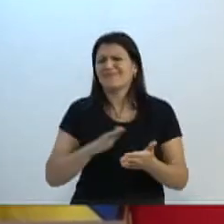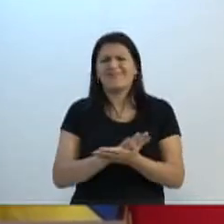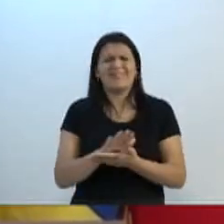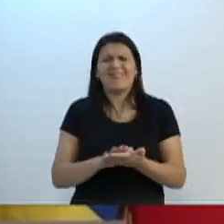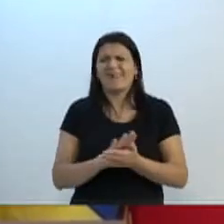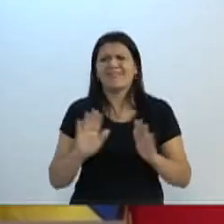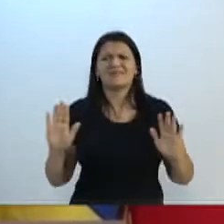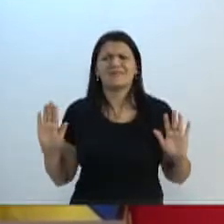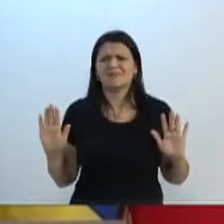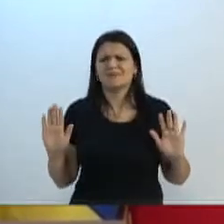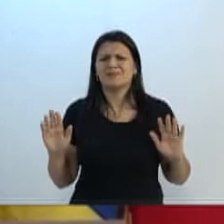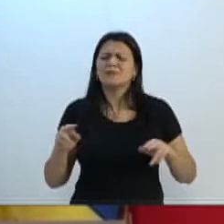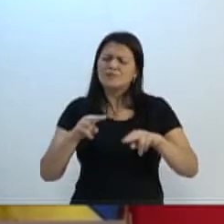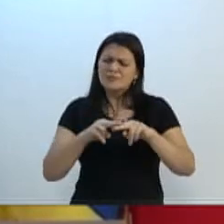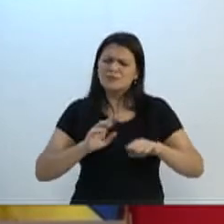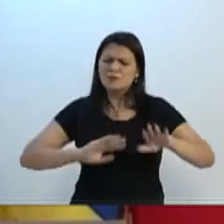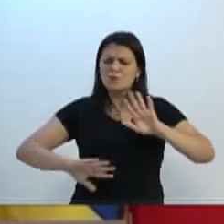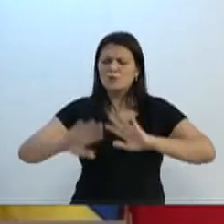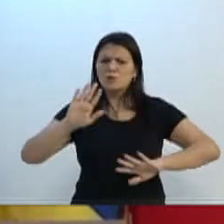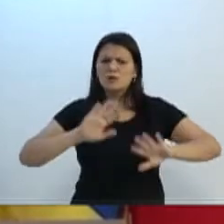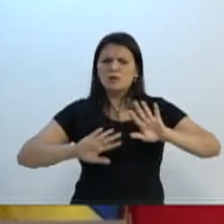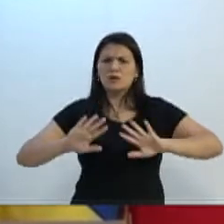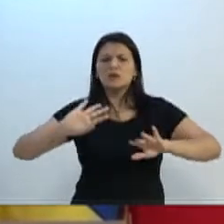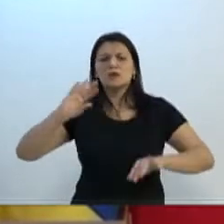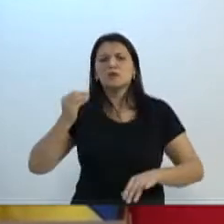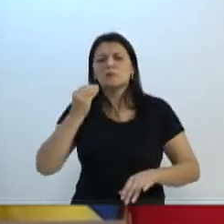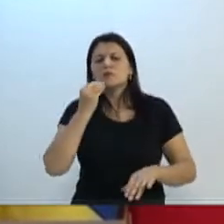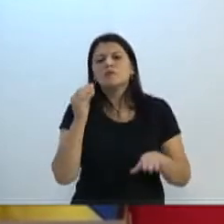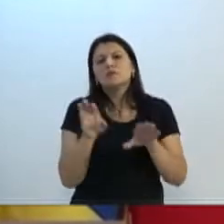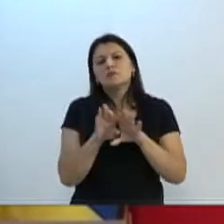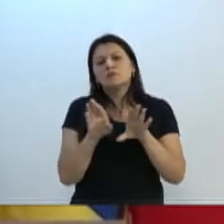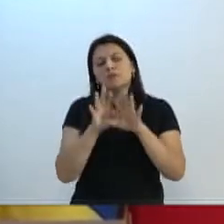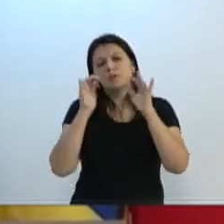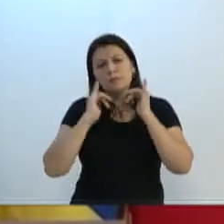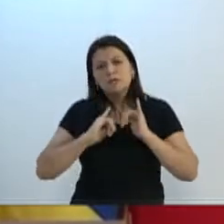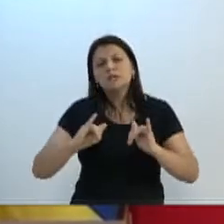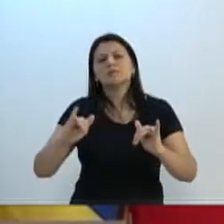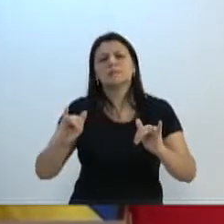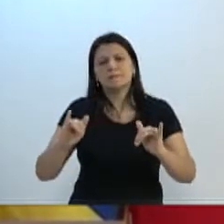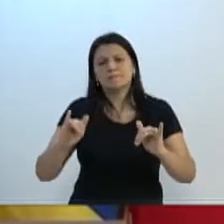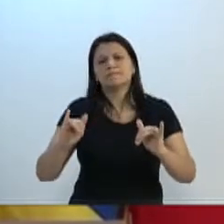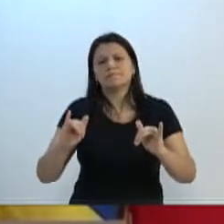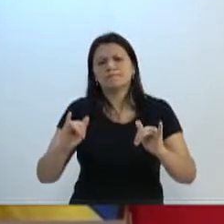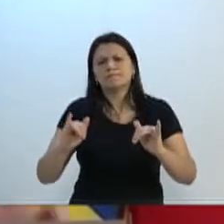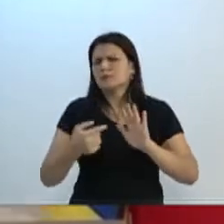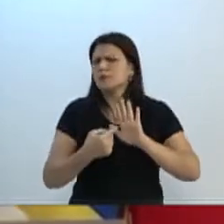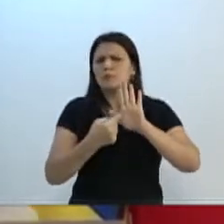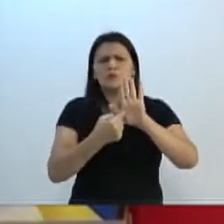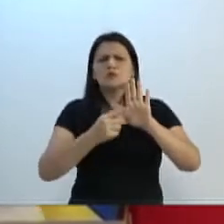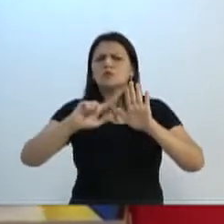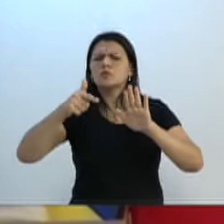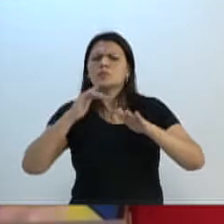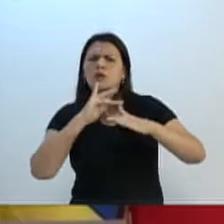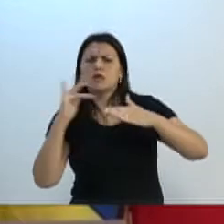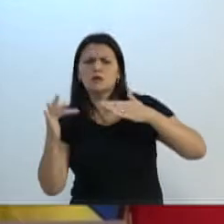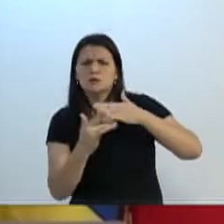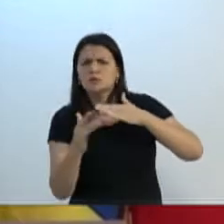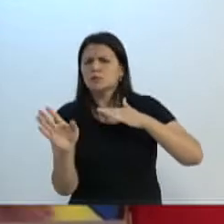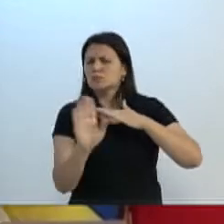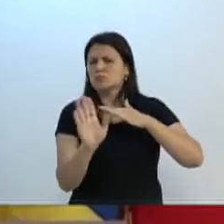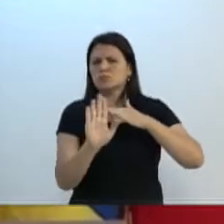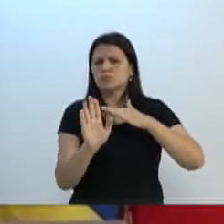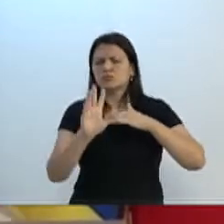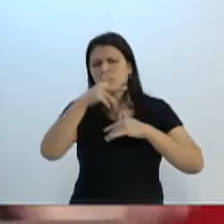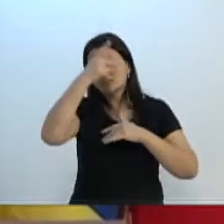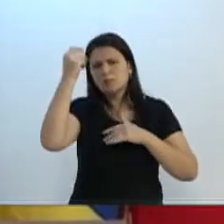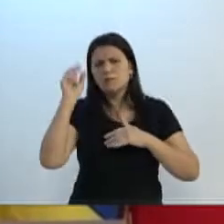tomou um cuidado muito grande nesse sentido, e aproveito para dizer isso. Então a gente nem expôs depois nas nossas redes, depois que a Prefeitura